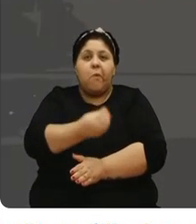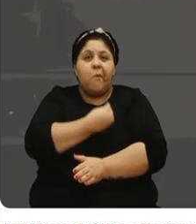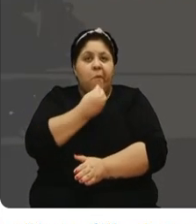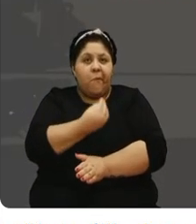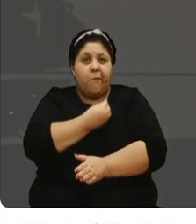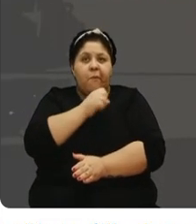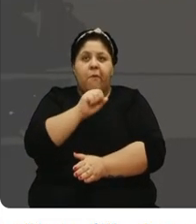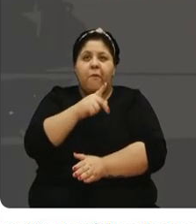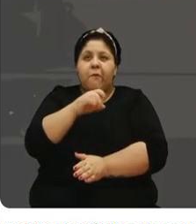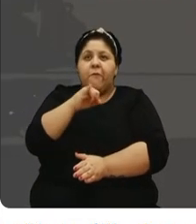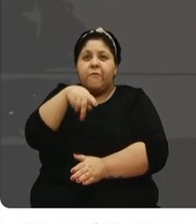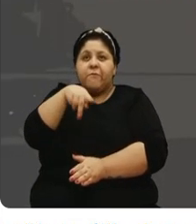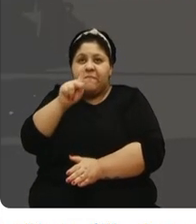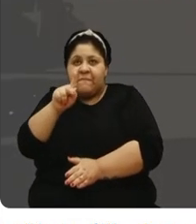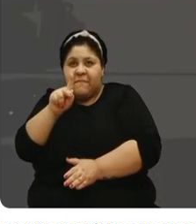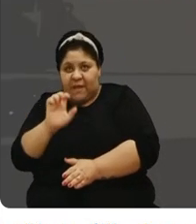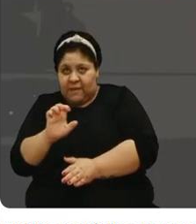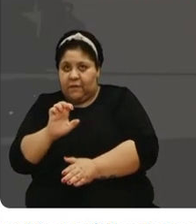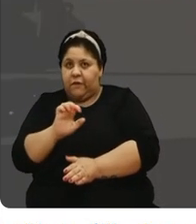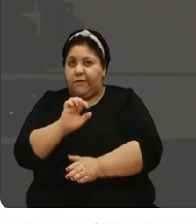com a Spike dentro de casa.